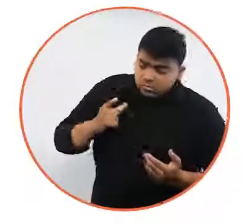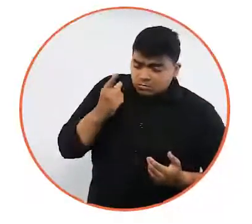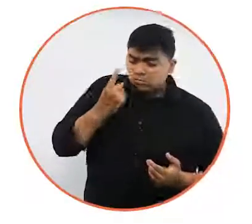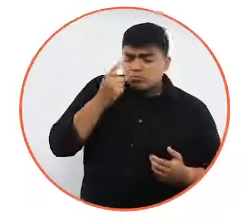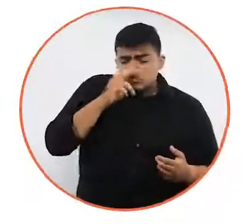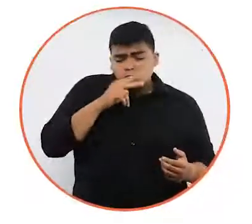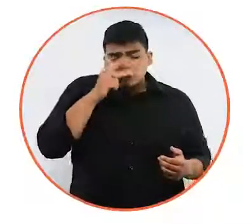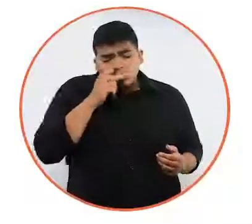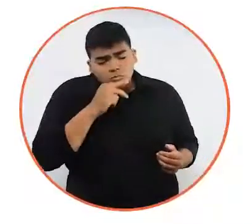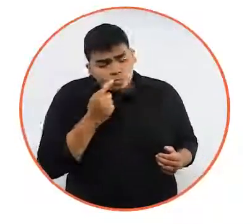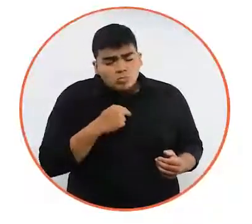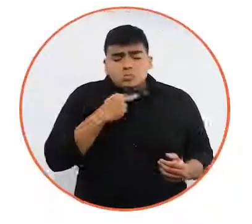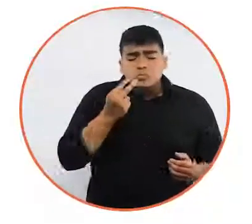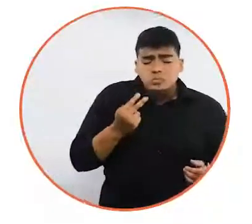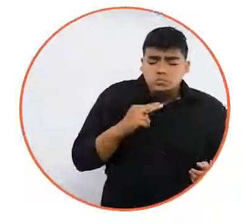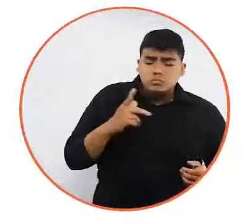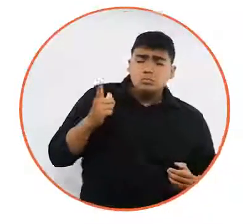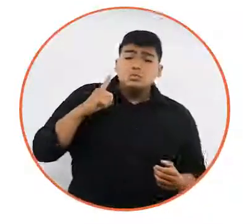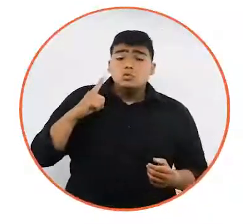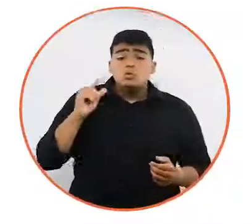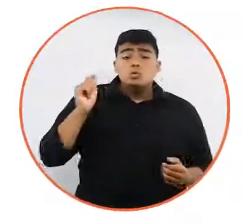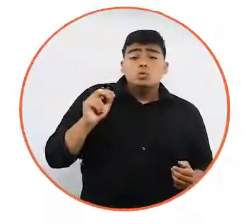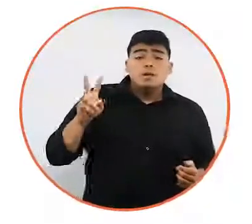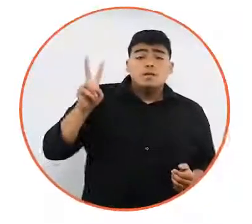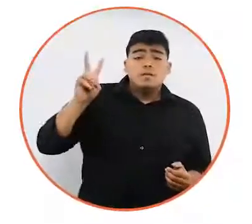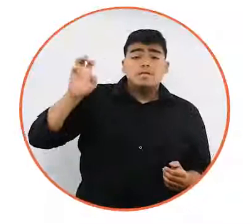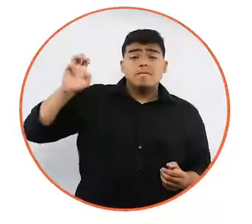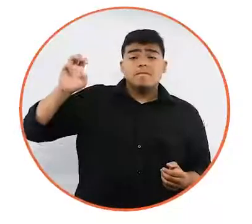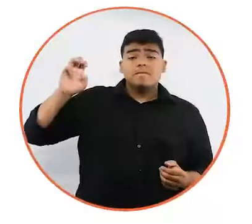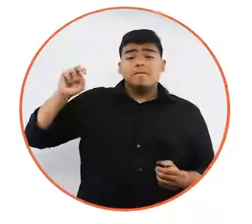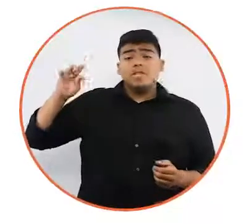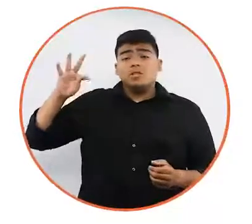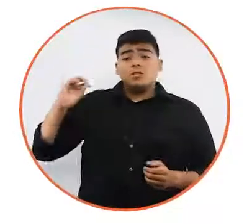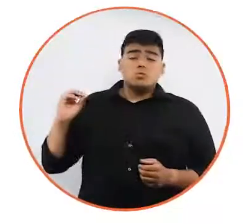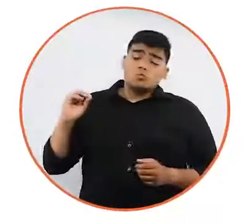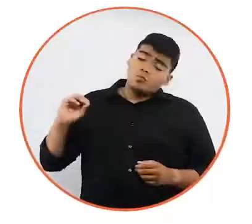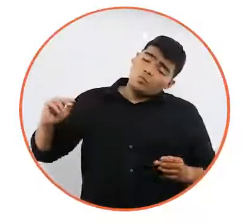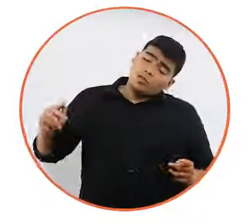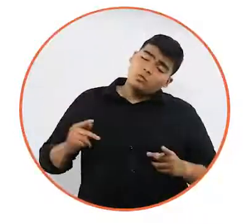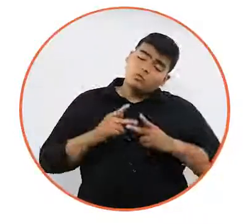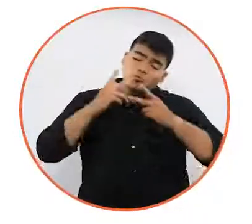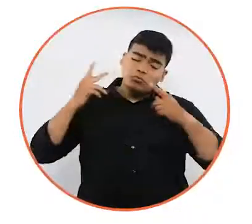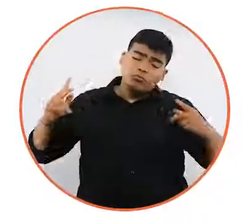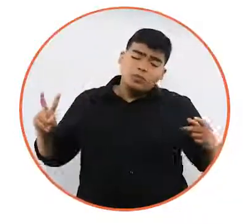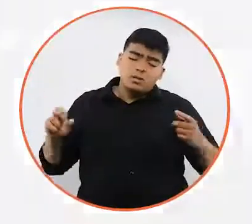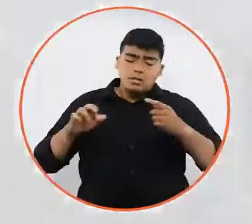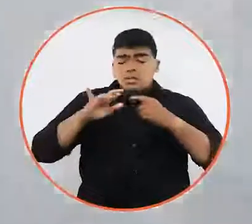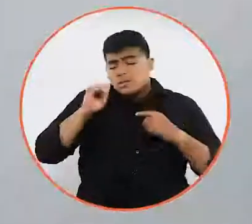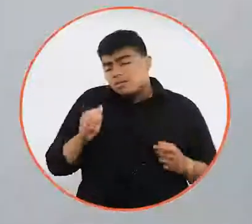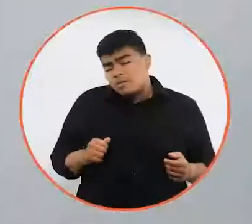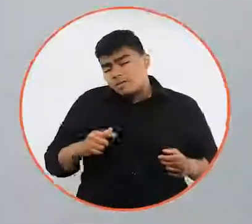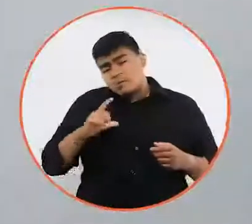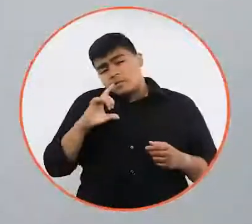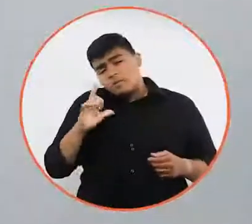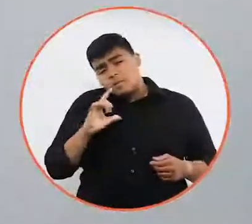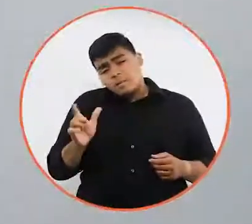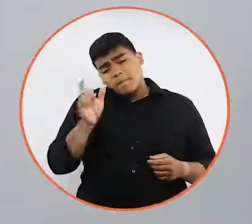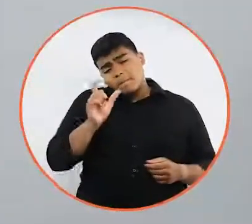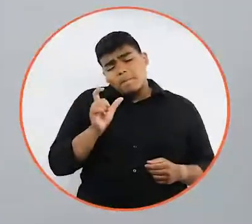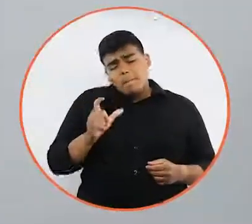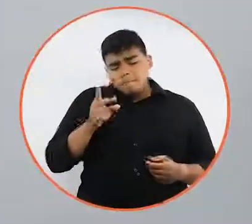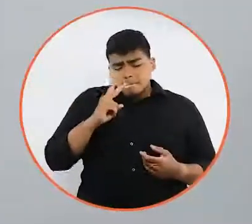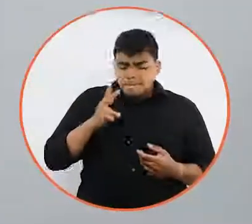certa repetição, né? Uma certa sonoridade. O vento varria, vento varria. A